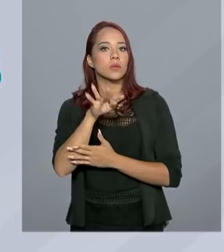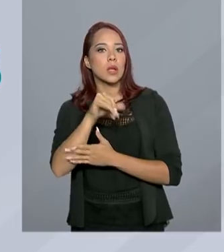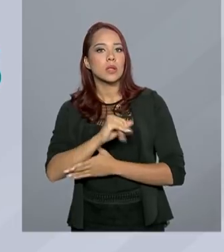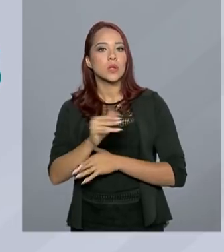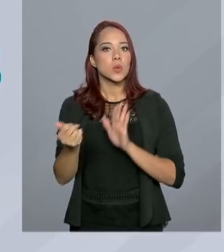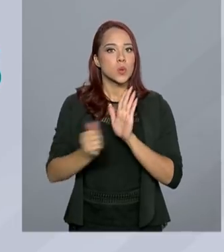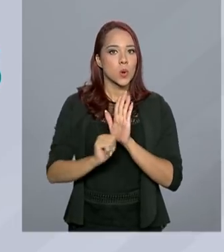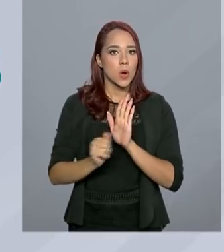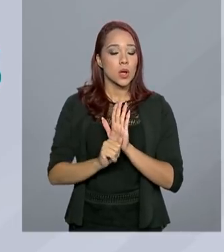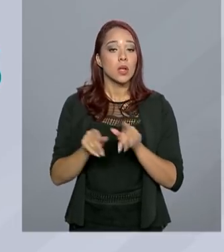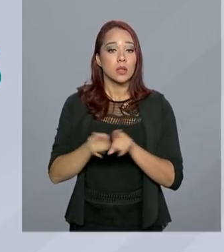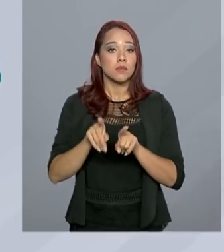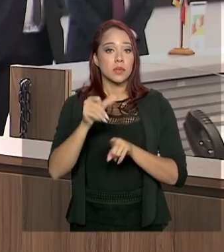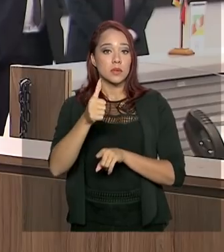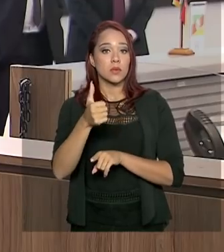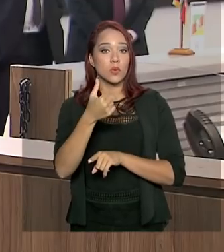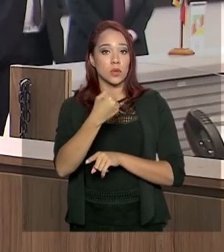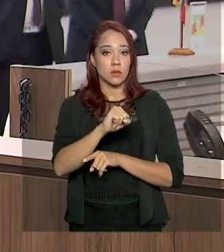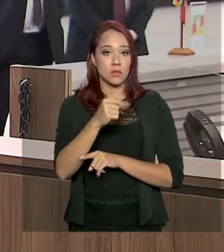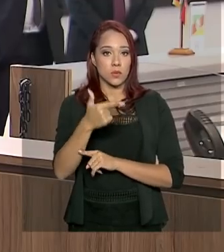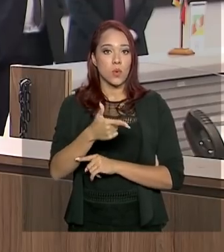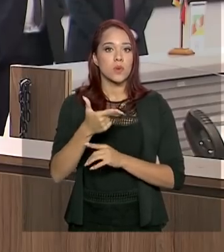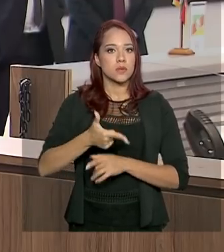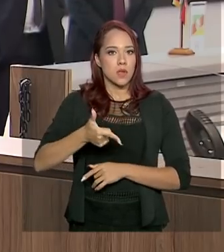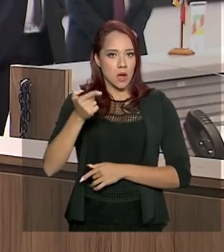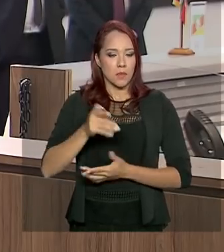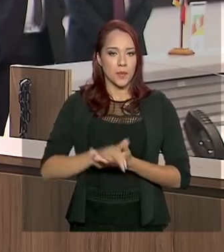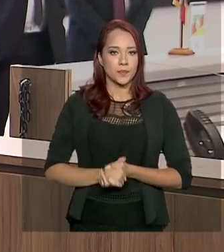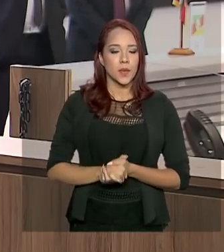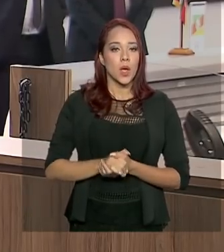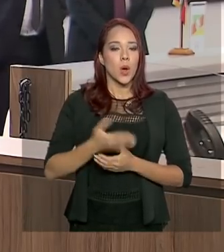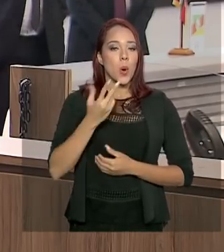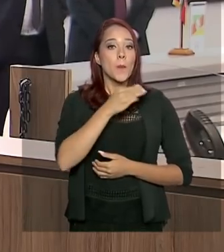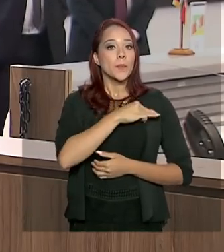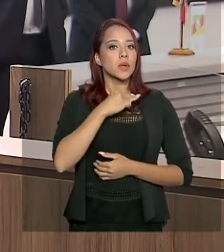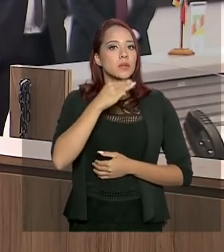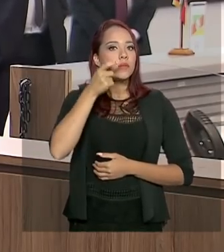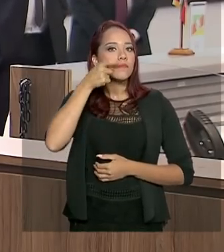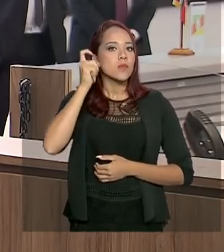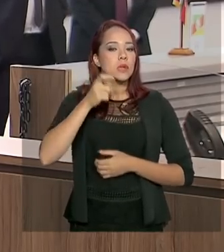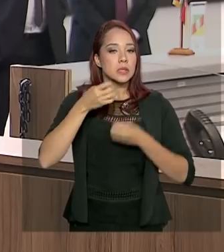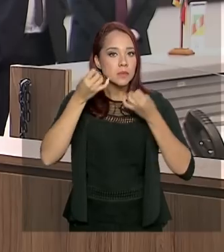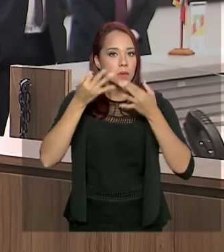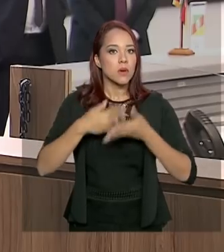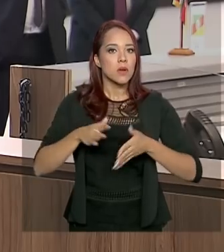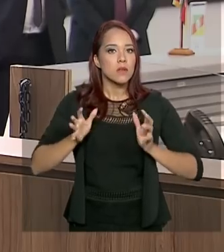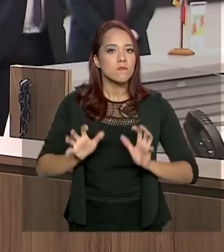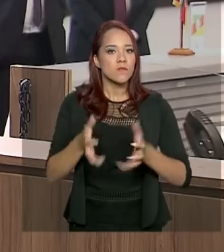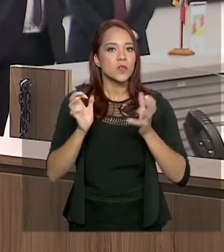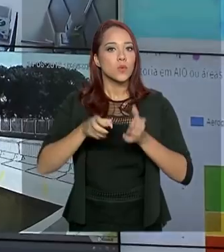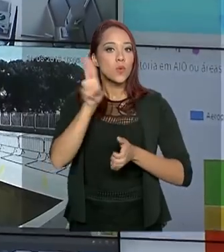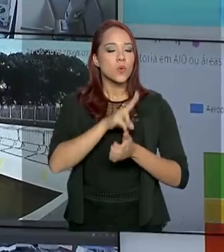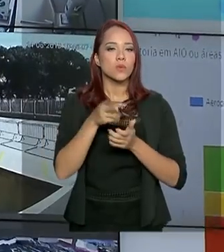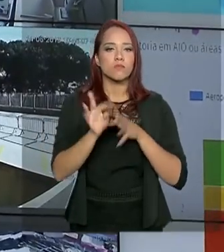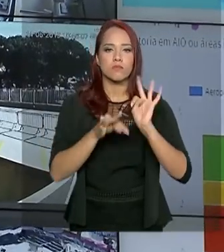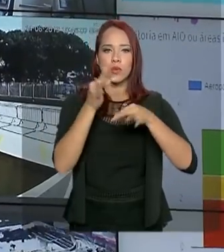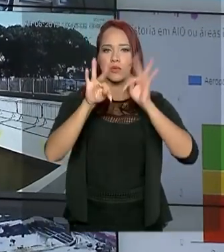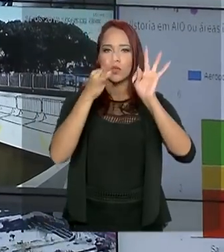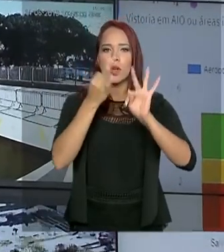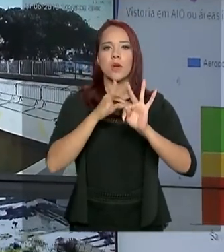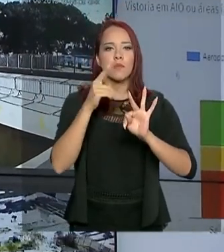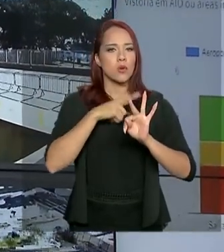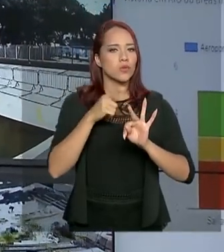182 armas. De acordo com o ministro Sérgio Moro, o governo está investindo no uso da tecnologia para